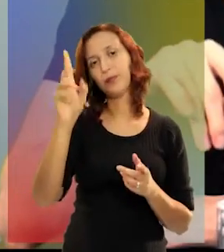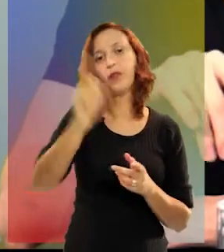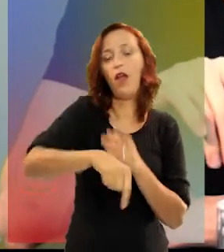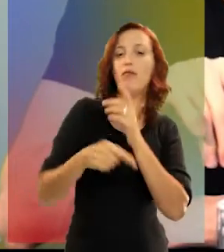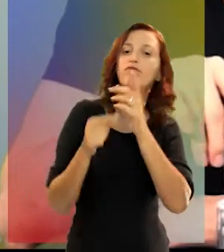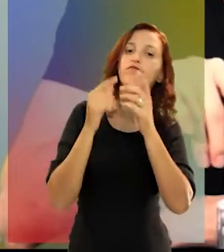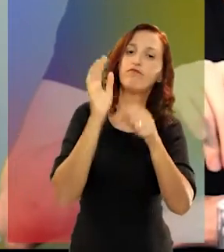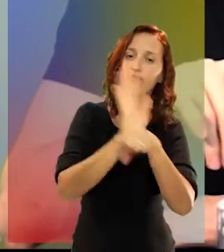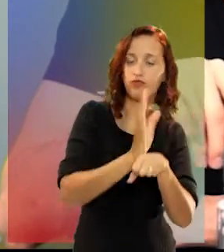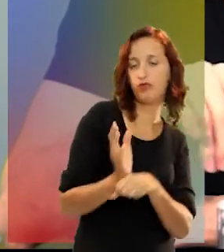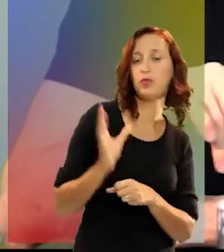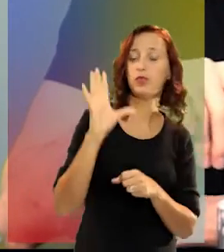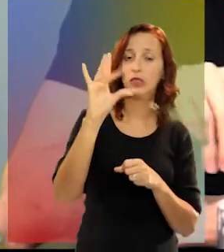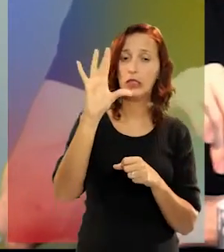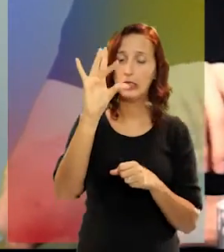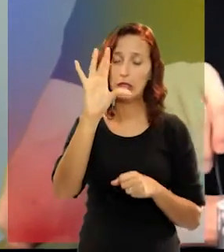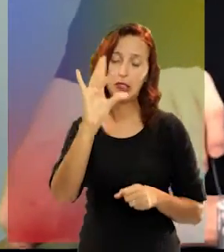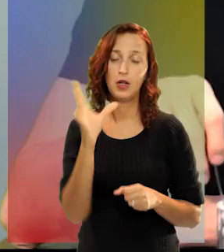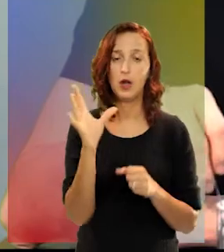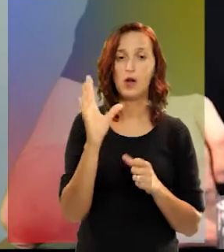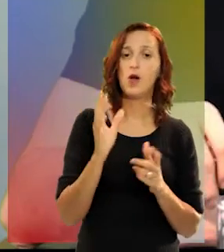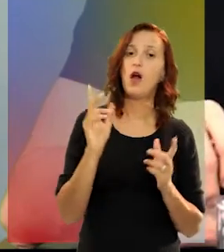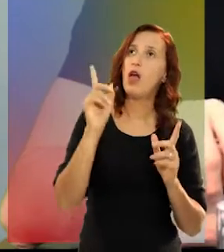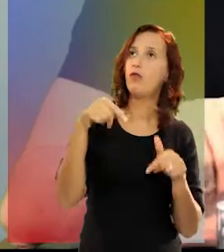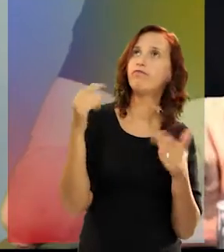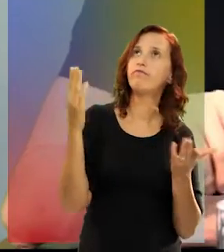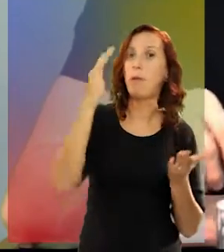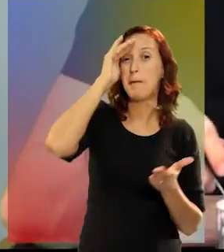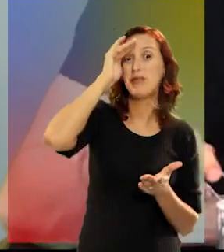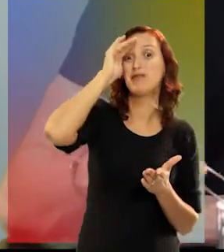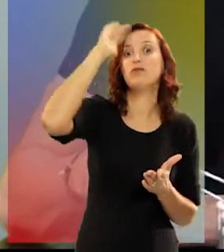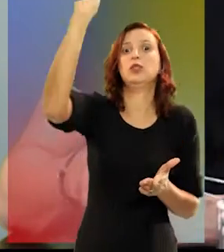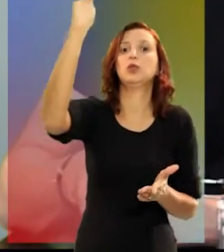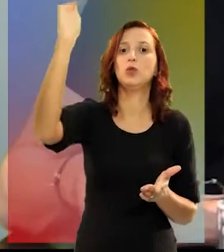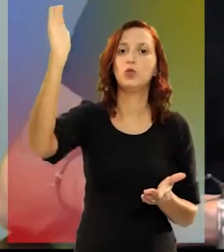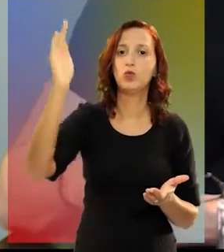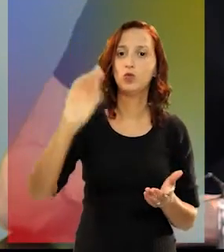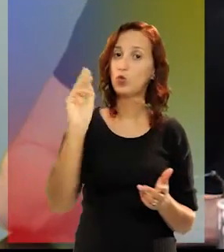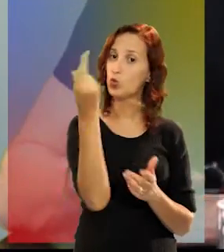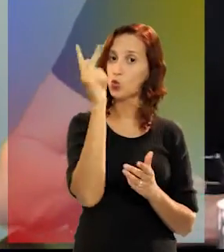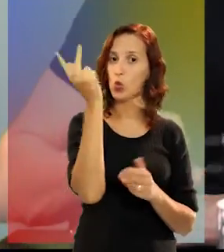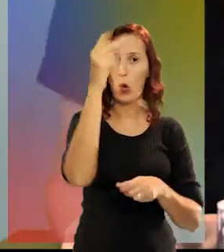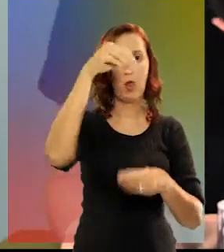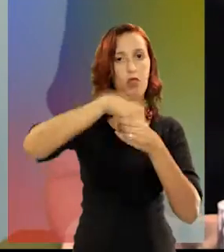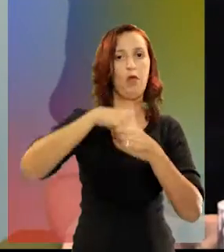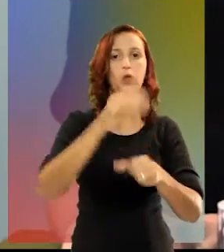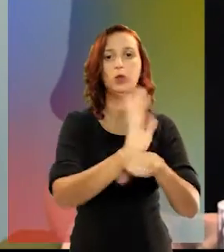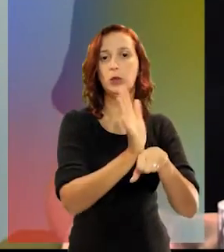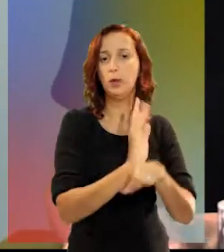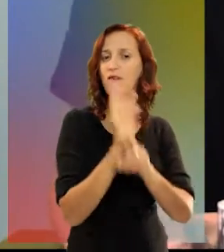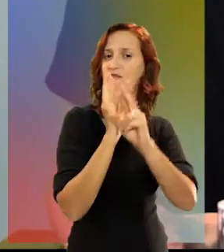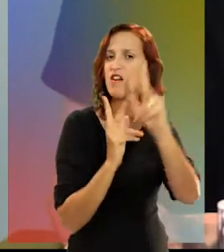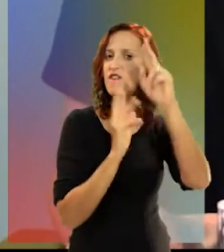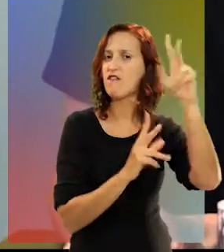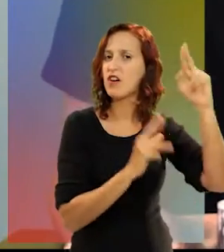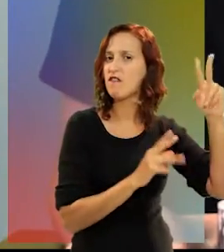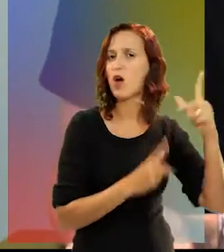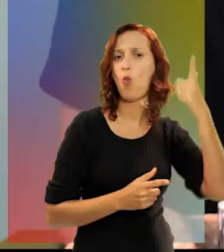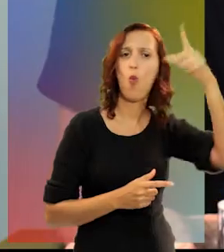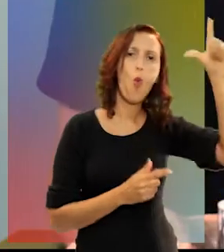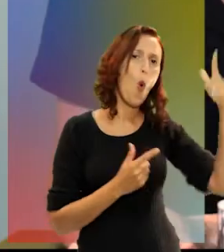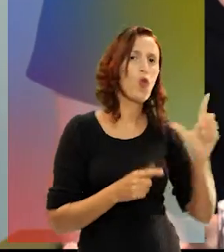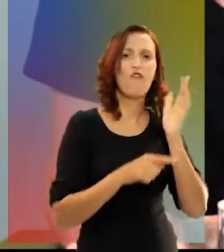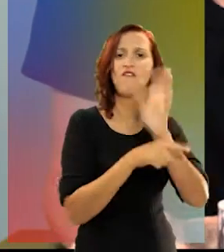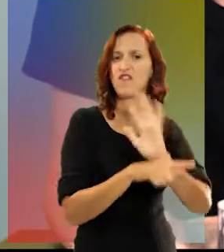ficção científica e é considerada uma das principais obras de ficção científica da história do cinema. Diferente de muitos filmes de